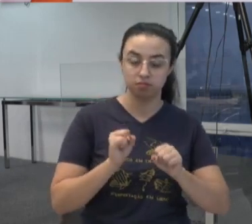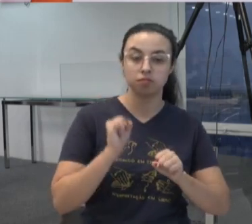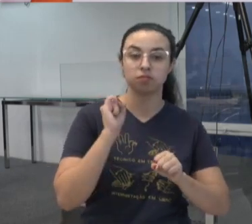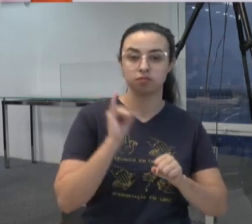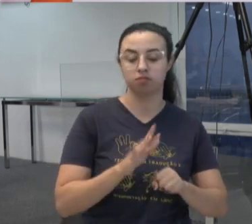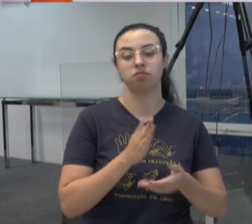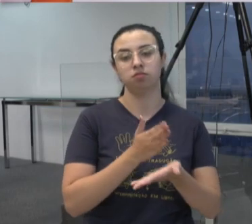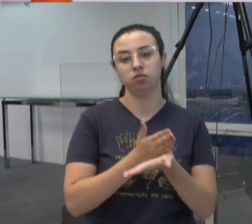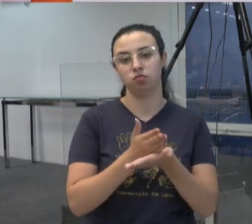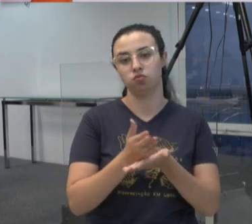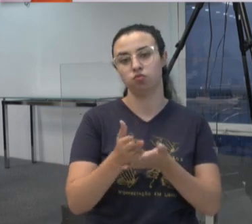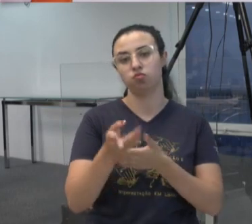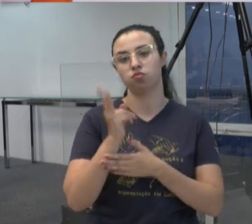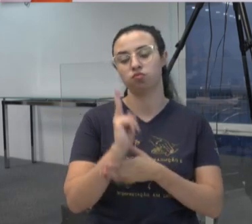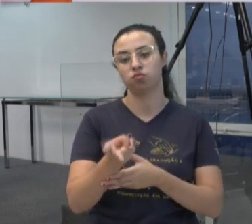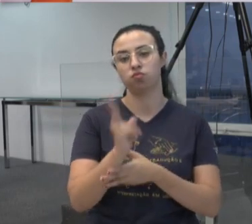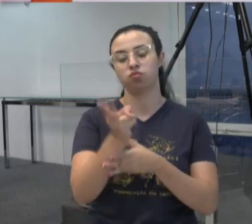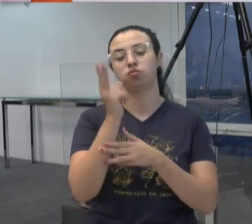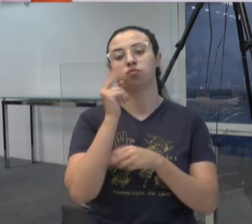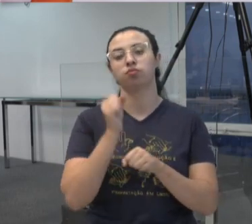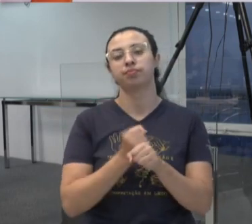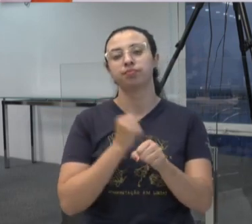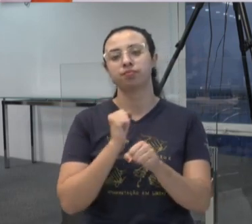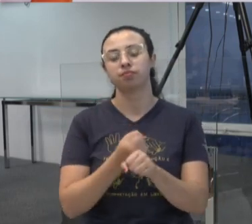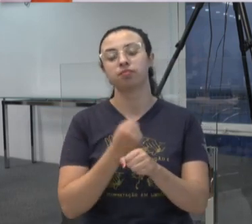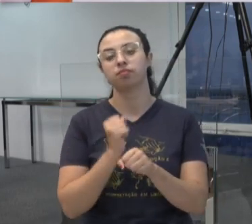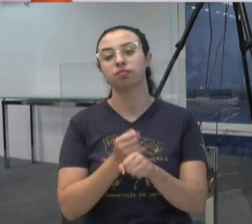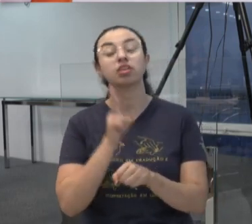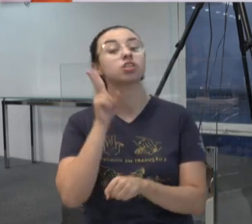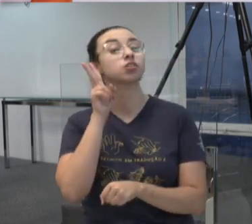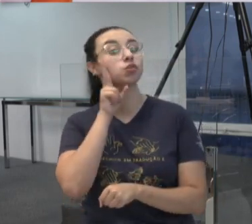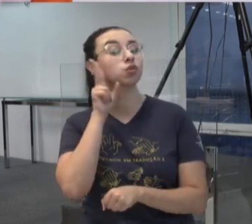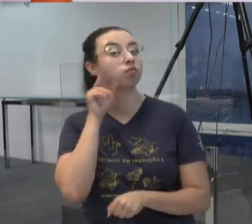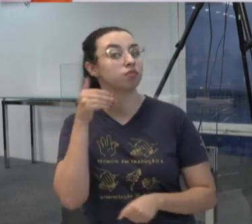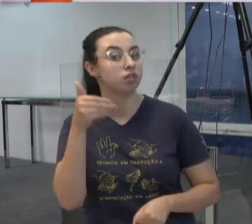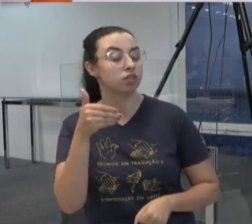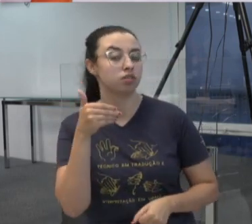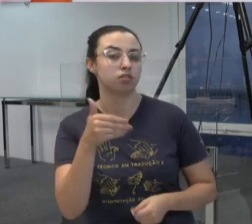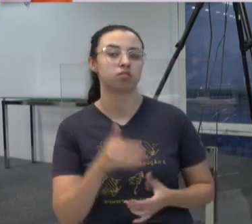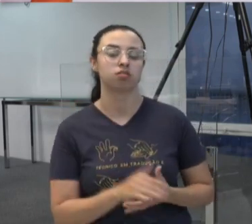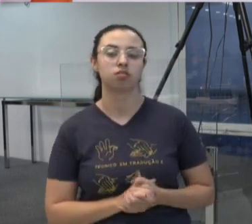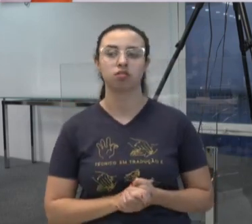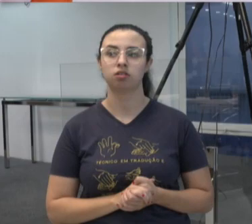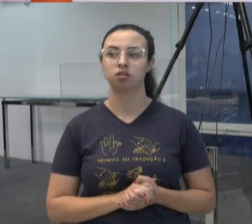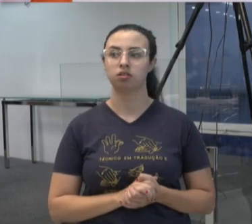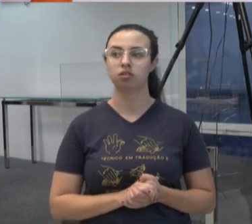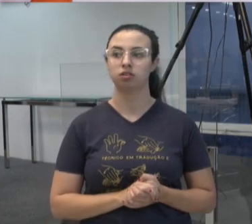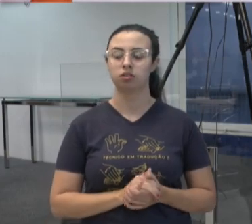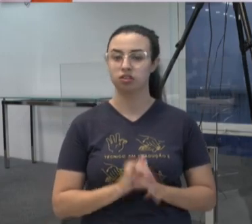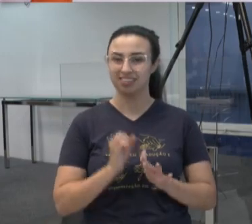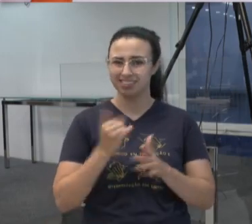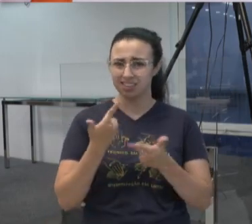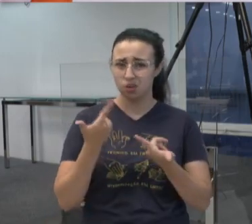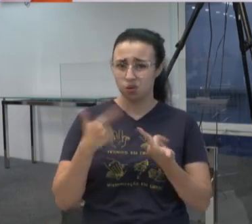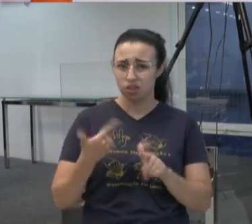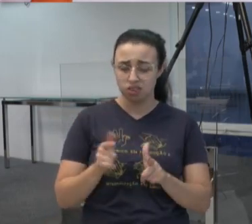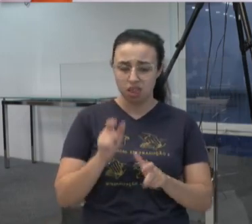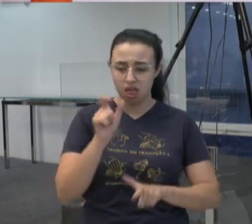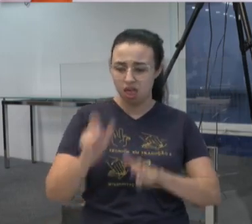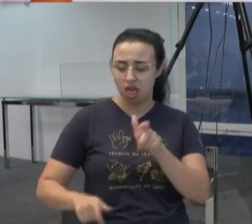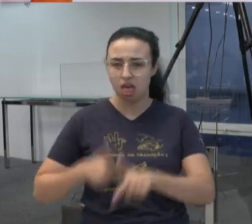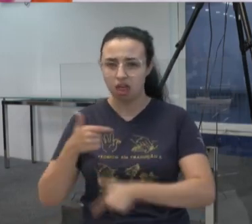para ligar nas casas, tem, a partir de segunda-feira, tem gente lá trabalhando. Se não tiver, pode avisar o pessoal aí da Jesuína, nós